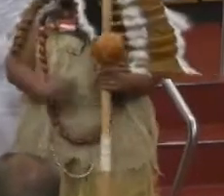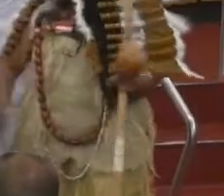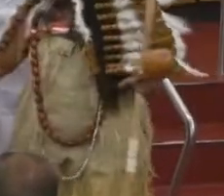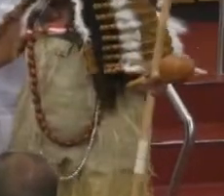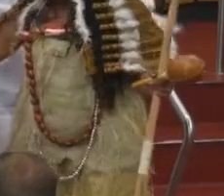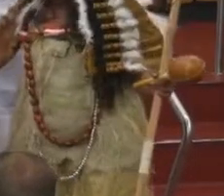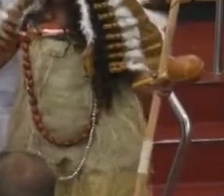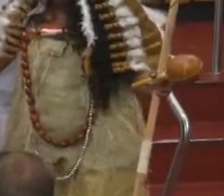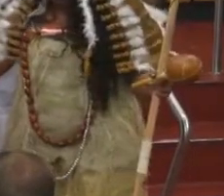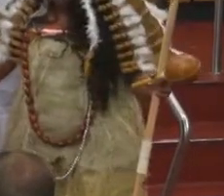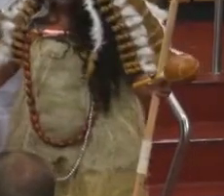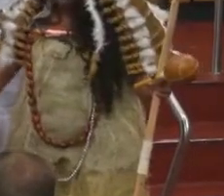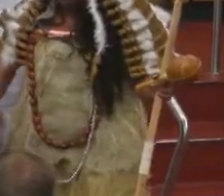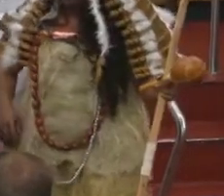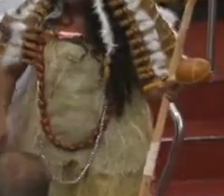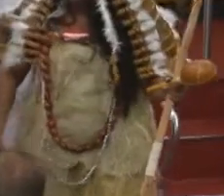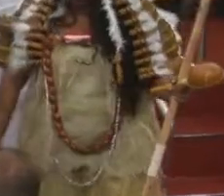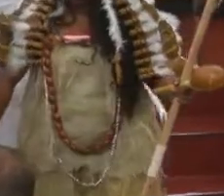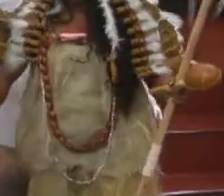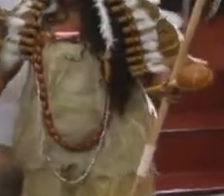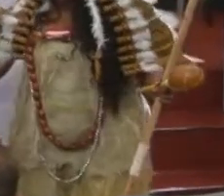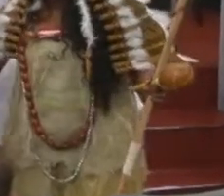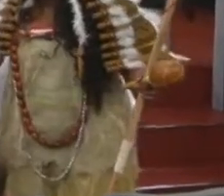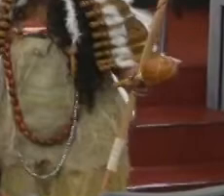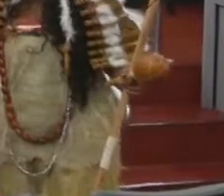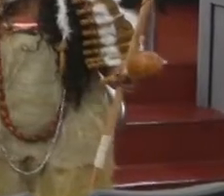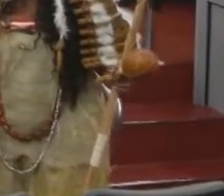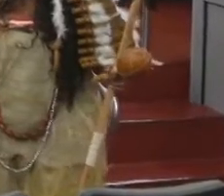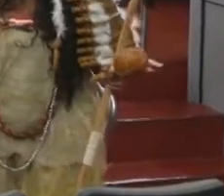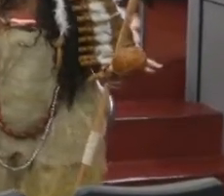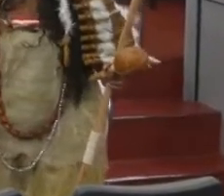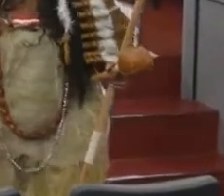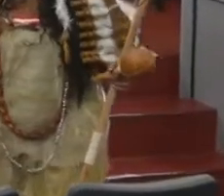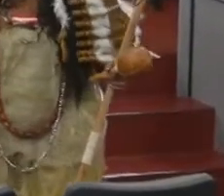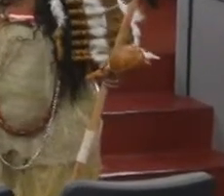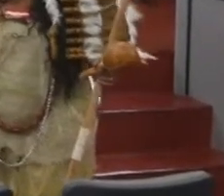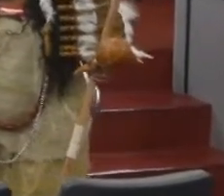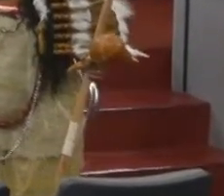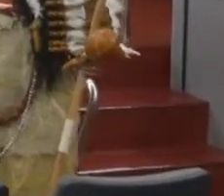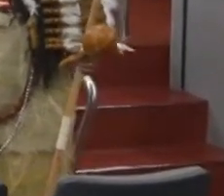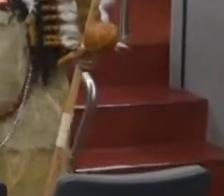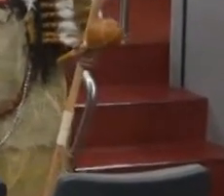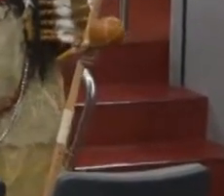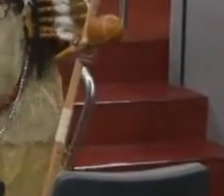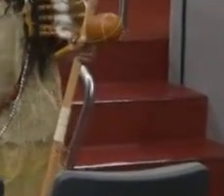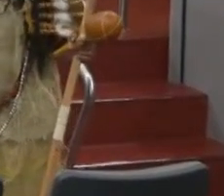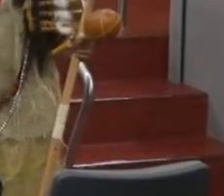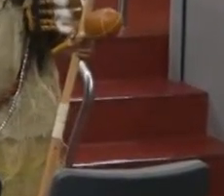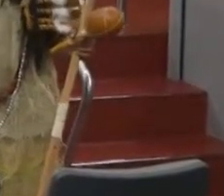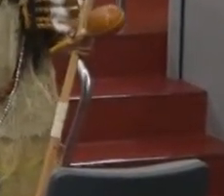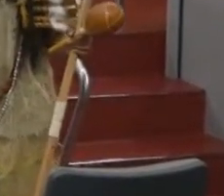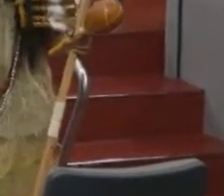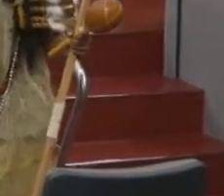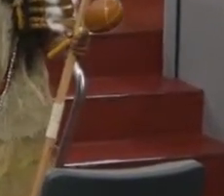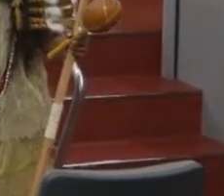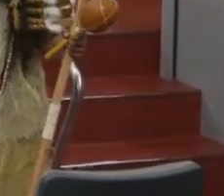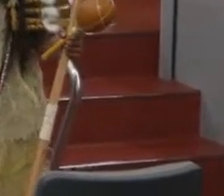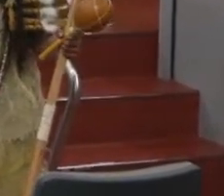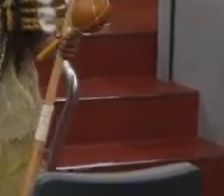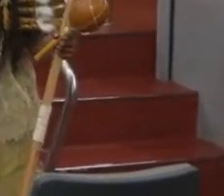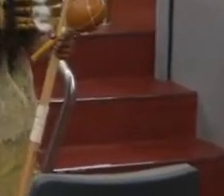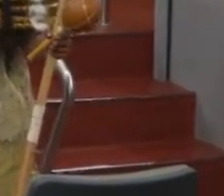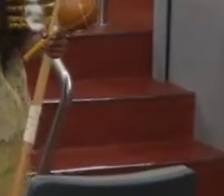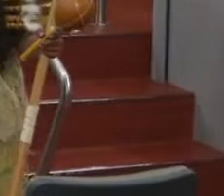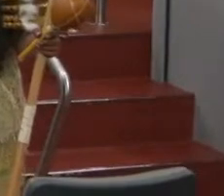e por isso hoje ela balança o som a água